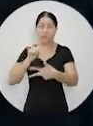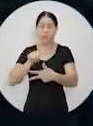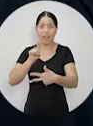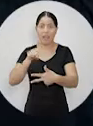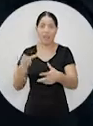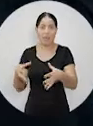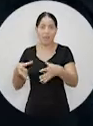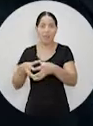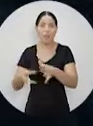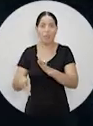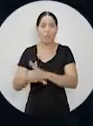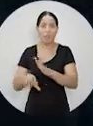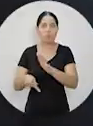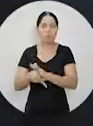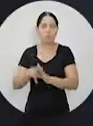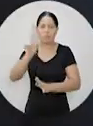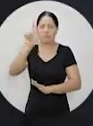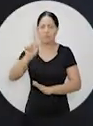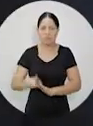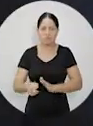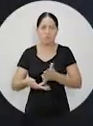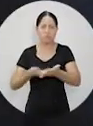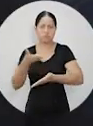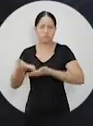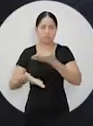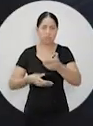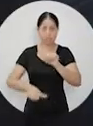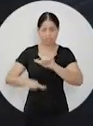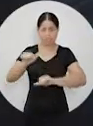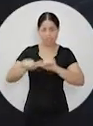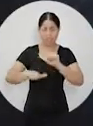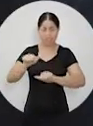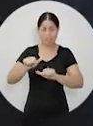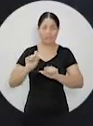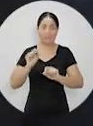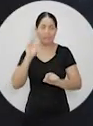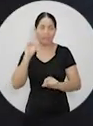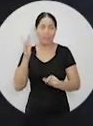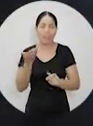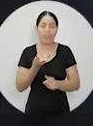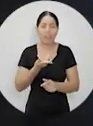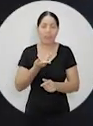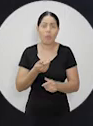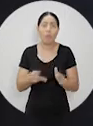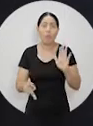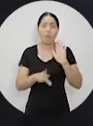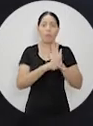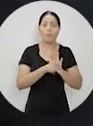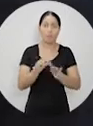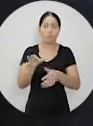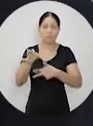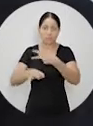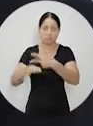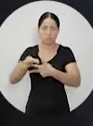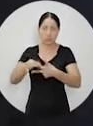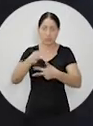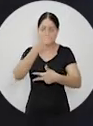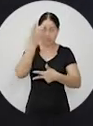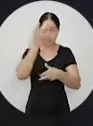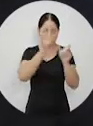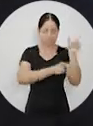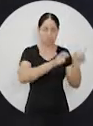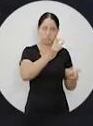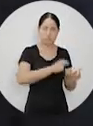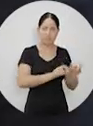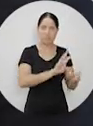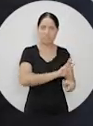no qual vai desaguar toda essa questão. E o que tem acontecido é que o próprio judiciário tem sido objeto de fake news. Fake news